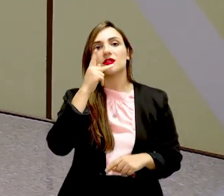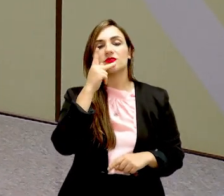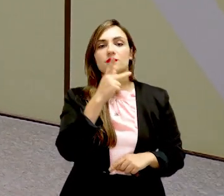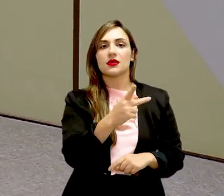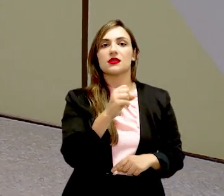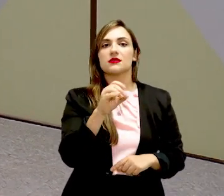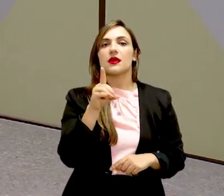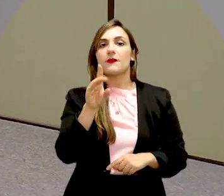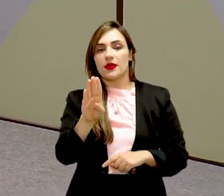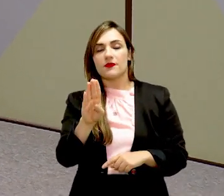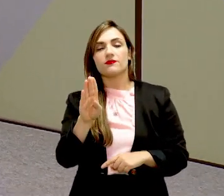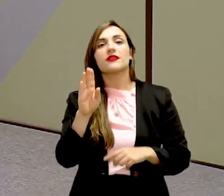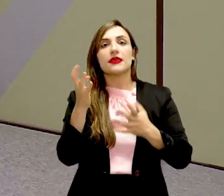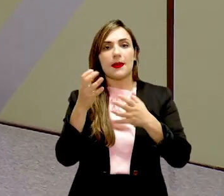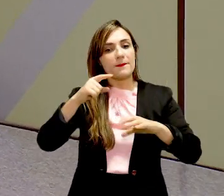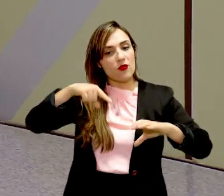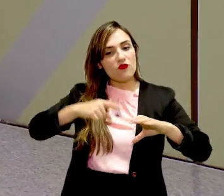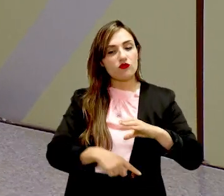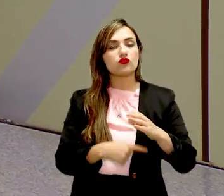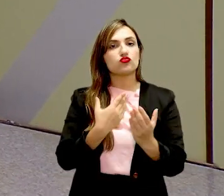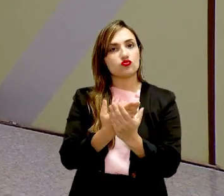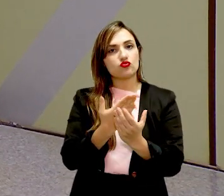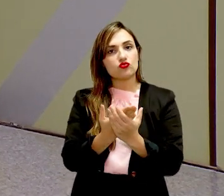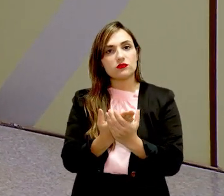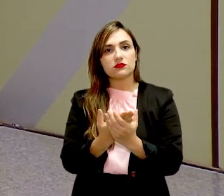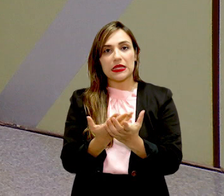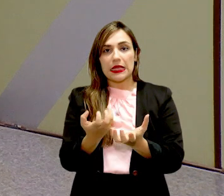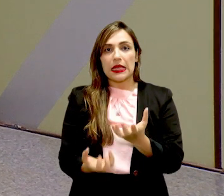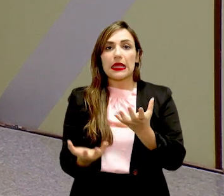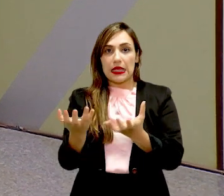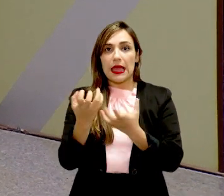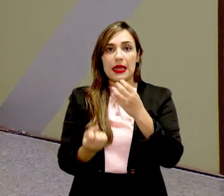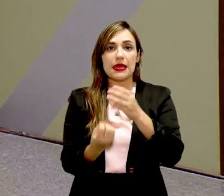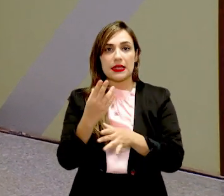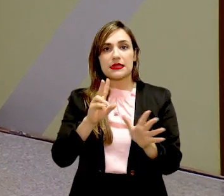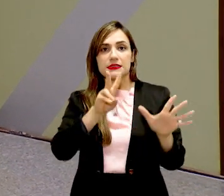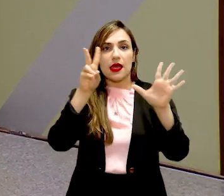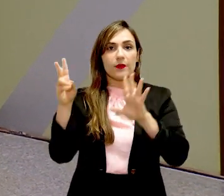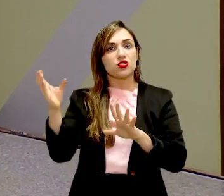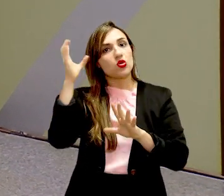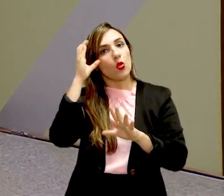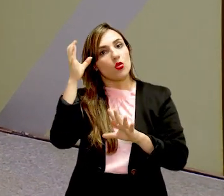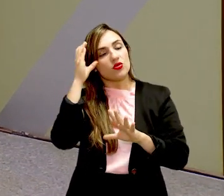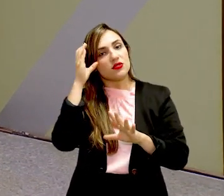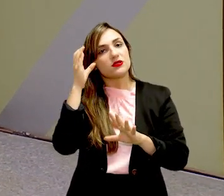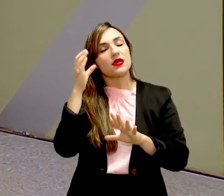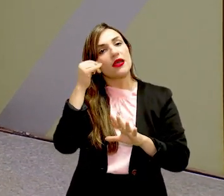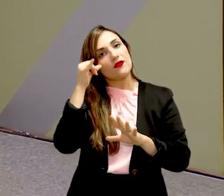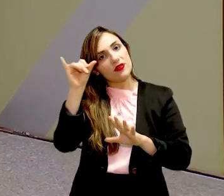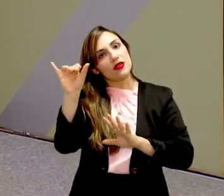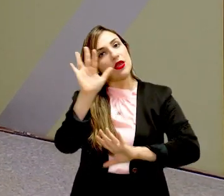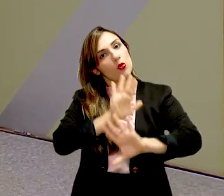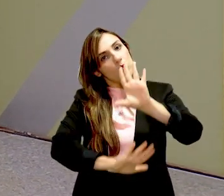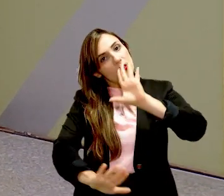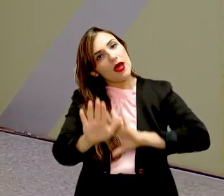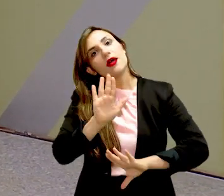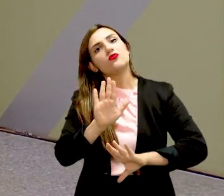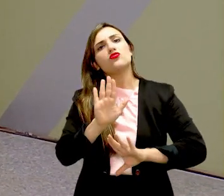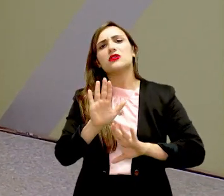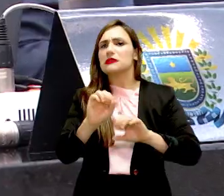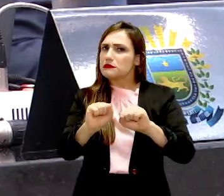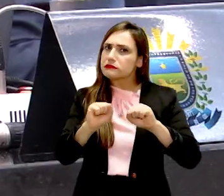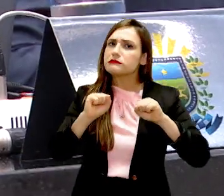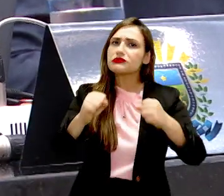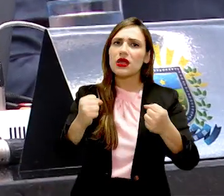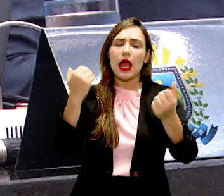visa aprofundar ainda mais o tema, criando a Semana de Conscientização, Prevenção e Combate ao Crime de